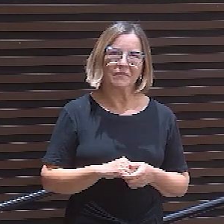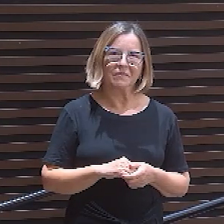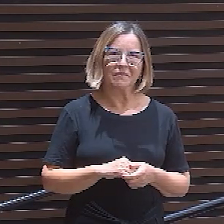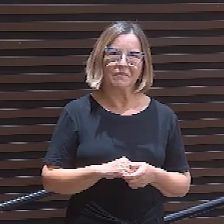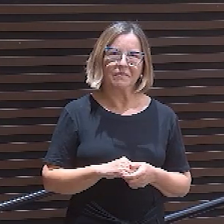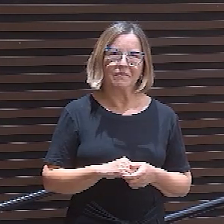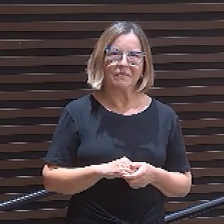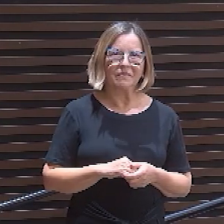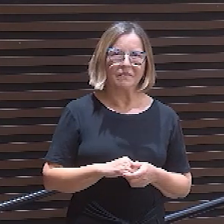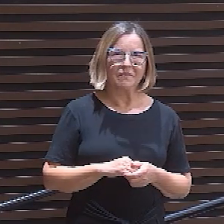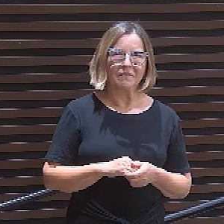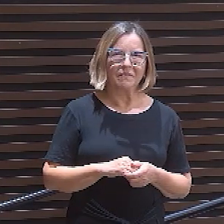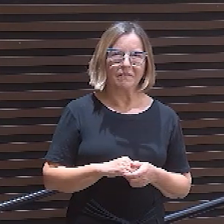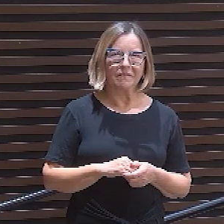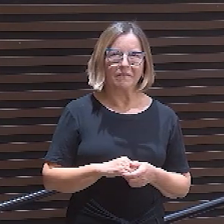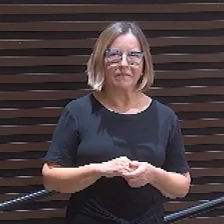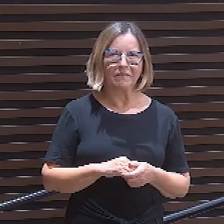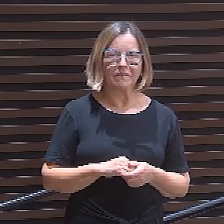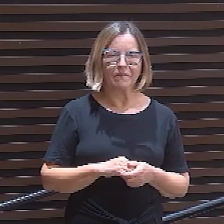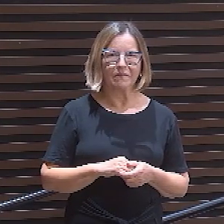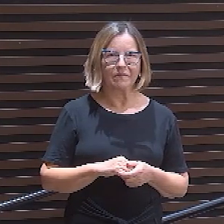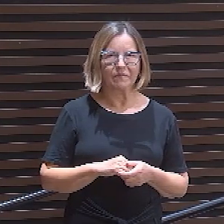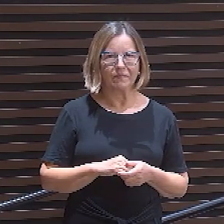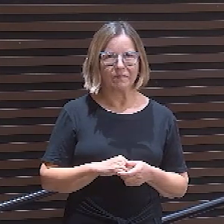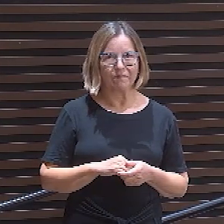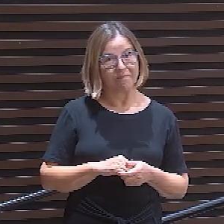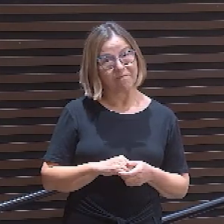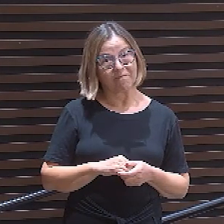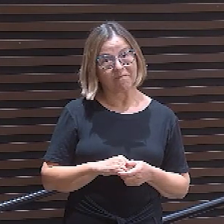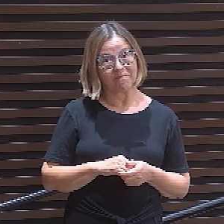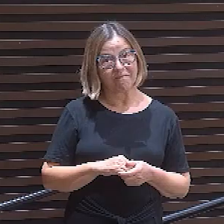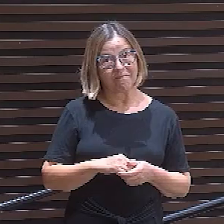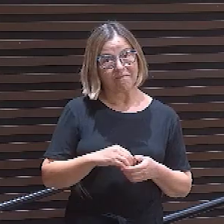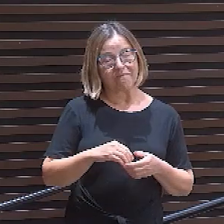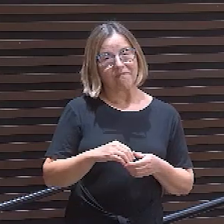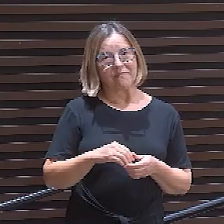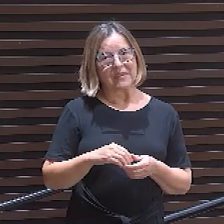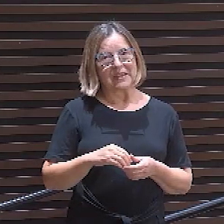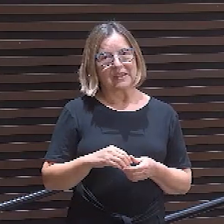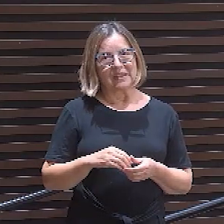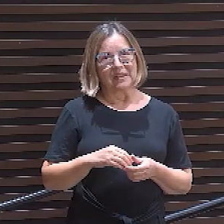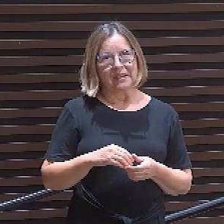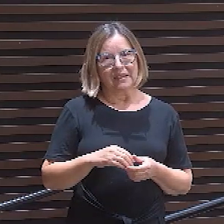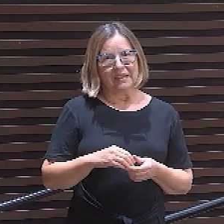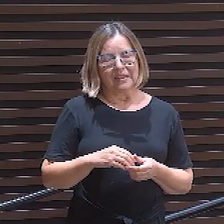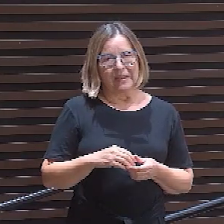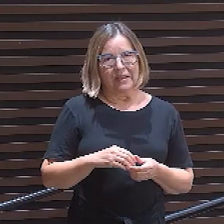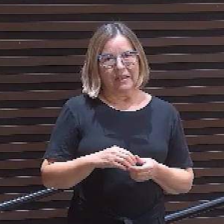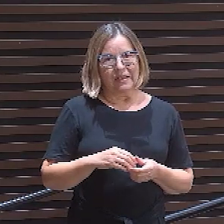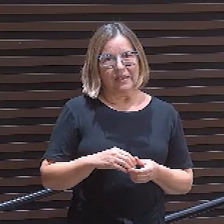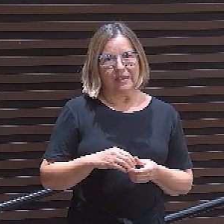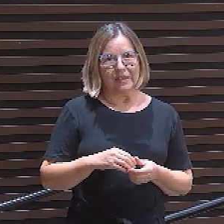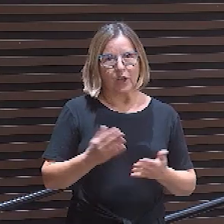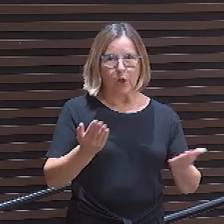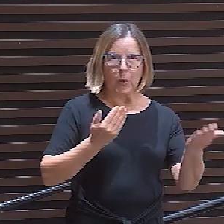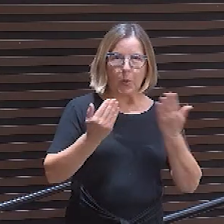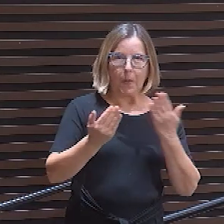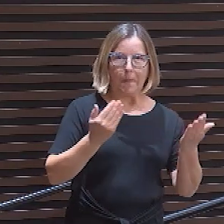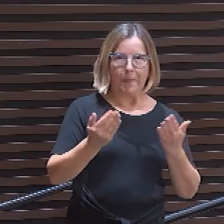considerou o opróbrio de Cristo por maiores riquezas do que os tesouros do